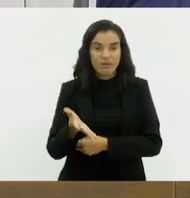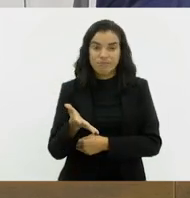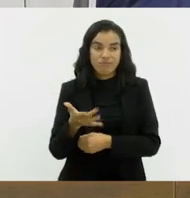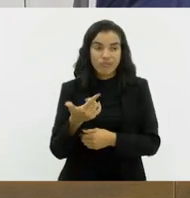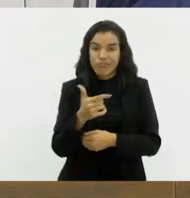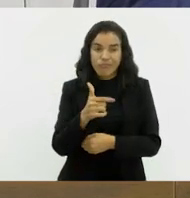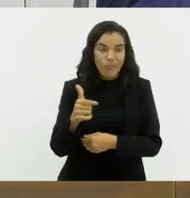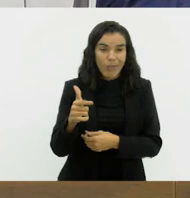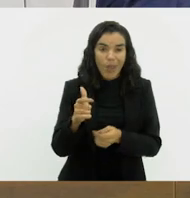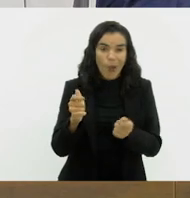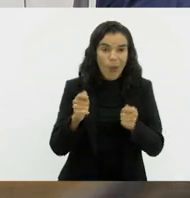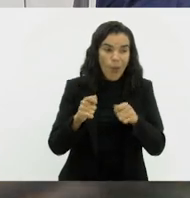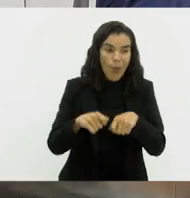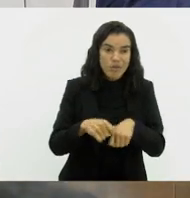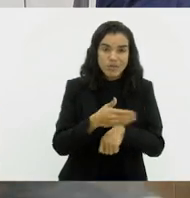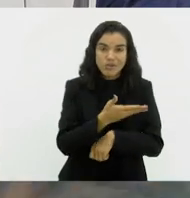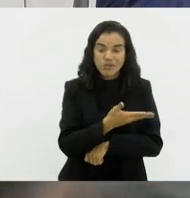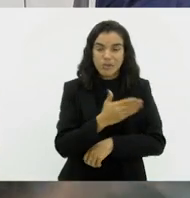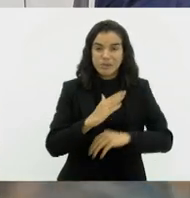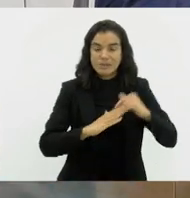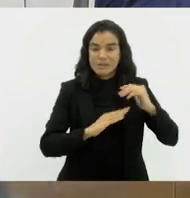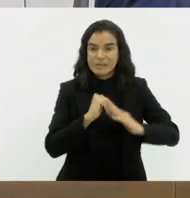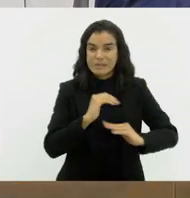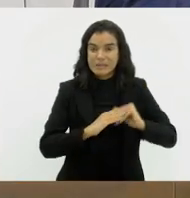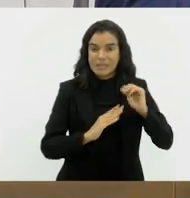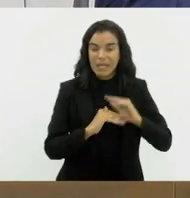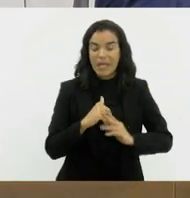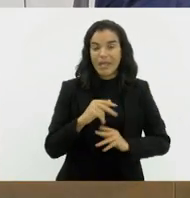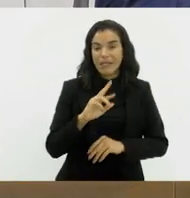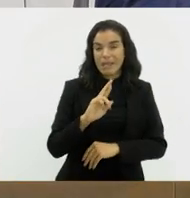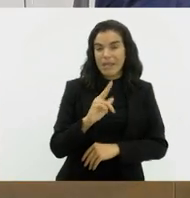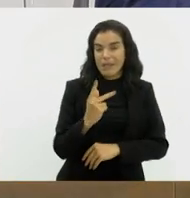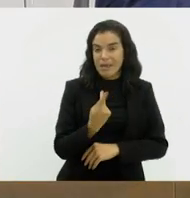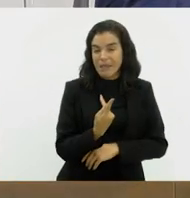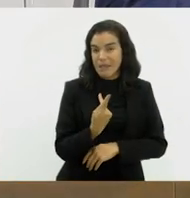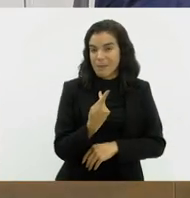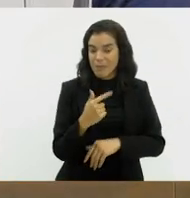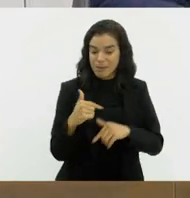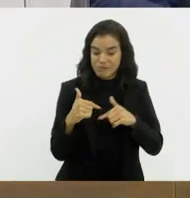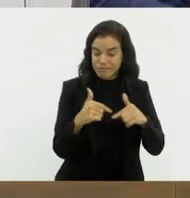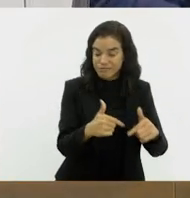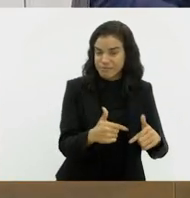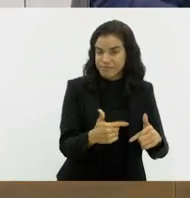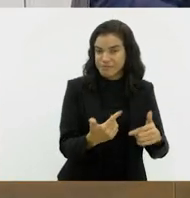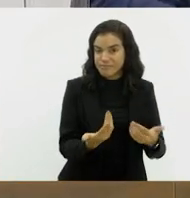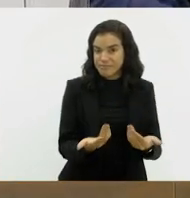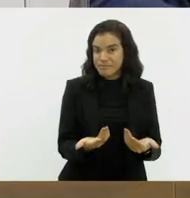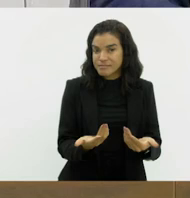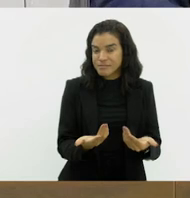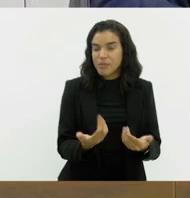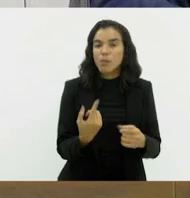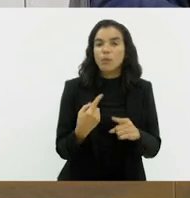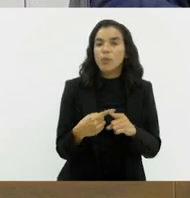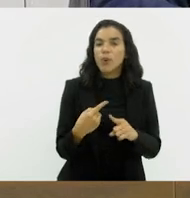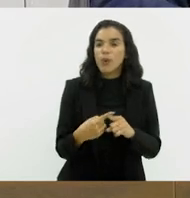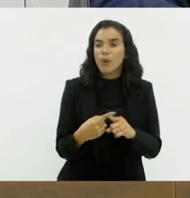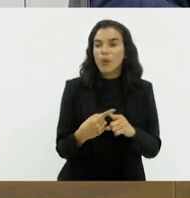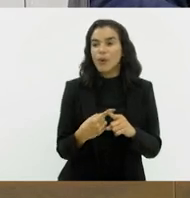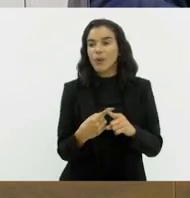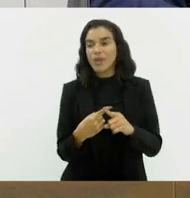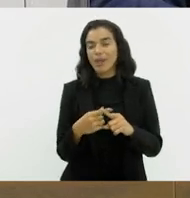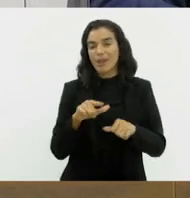tem nem condições técnicas e de recursos humanos e tudo mais para executar esse tipo de tarefa. Por que que